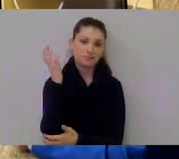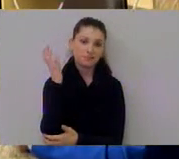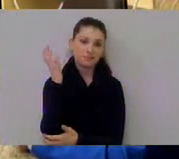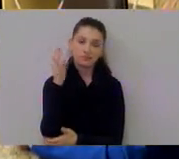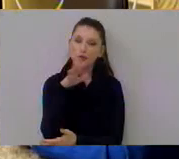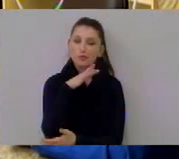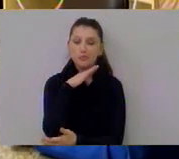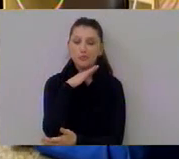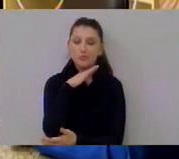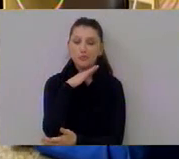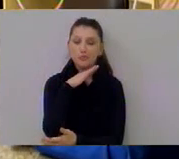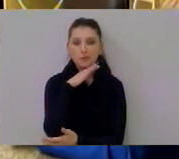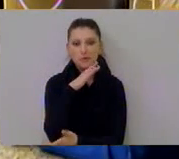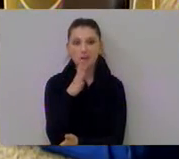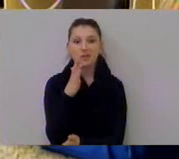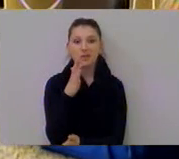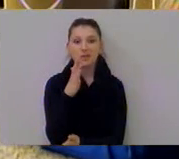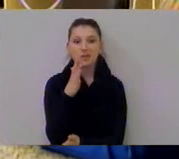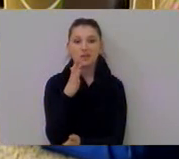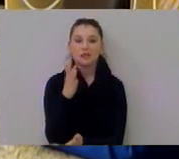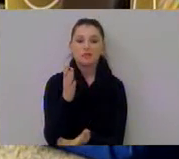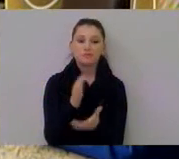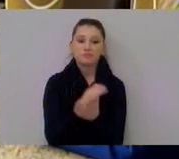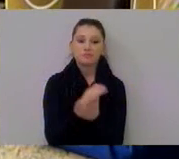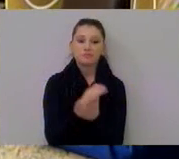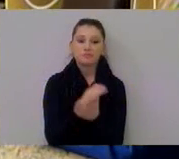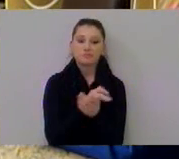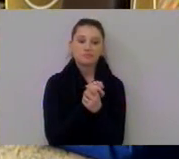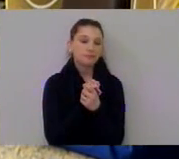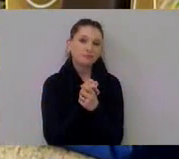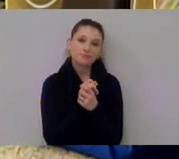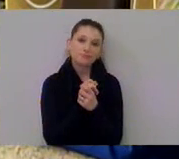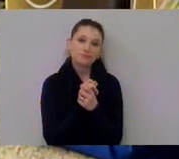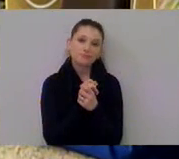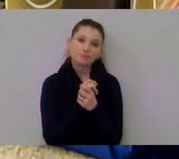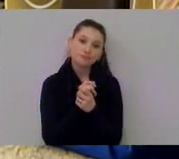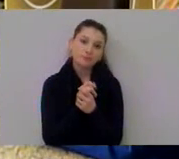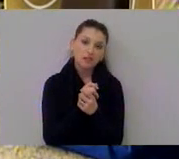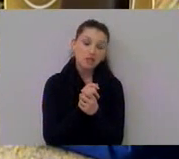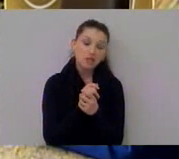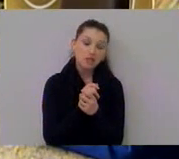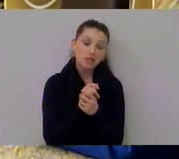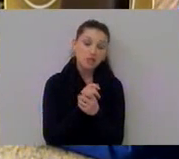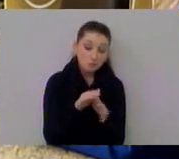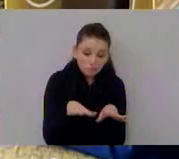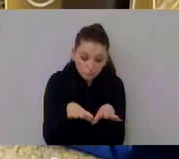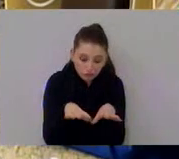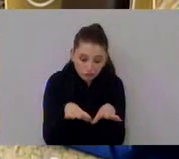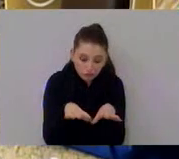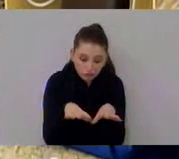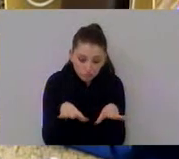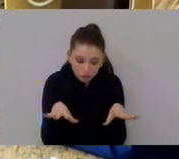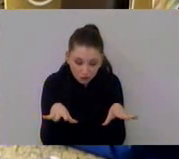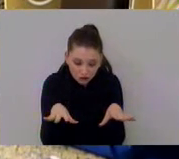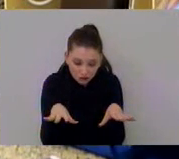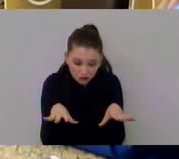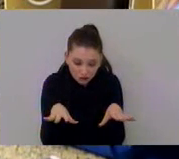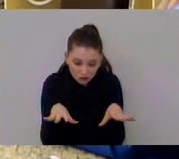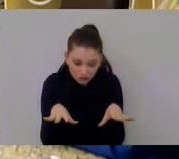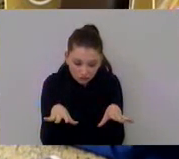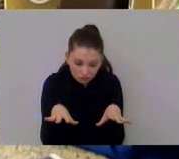um forro, o assoalho entortou tudo. A equipe está